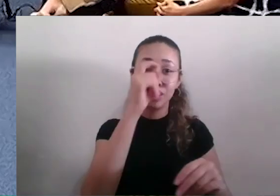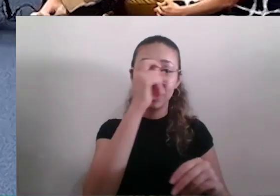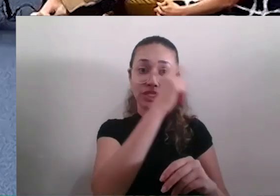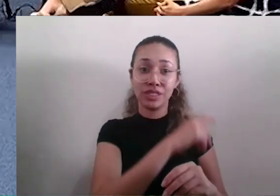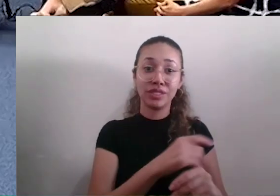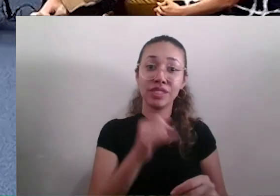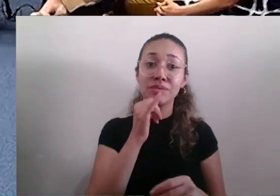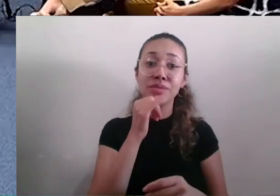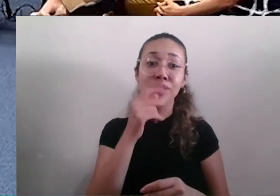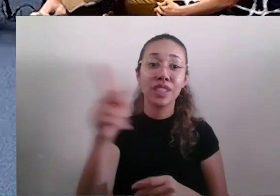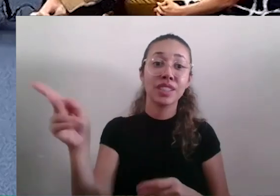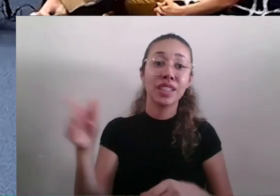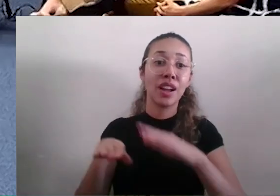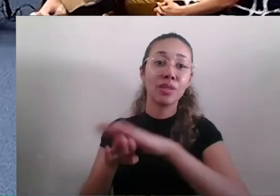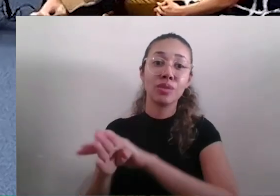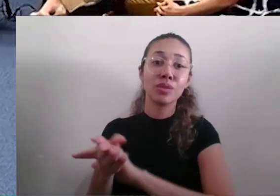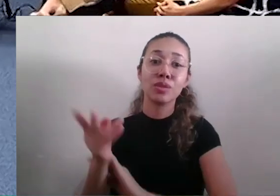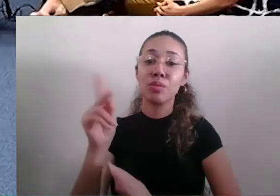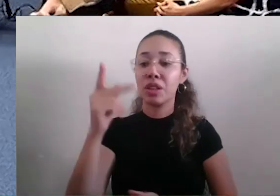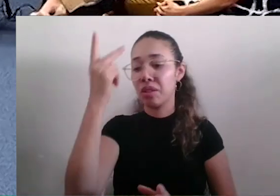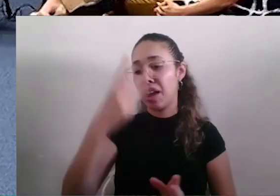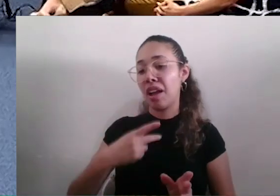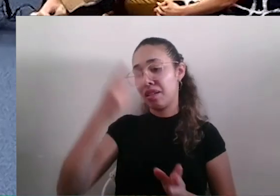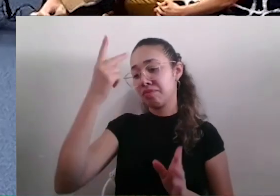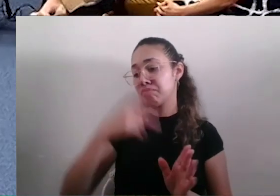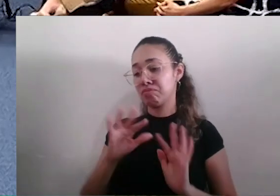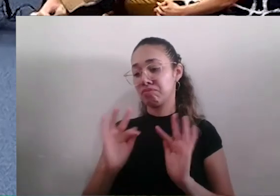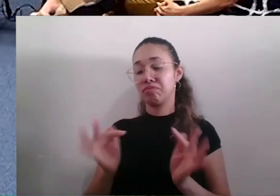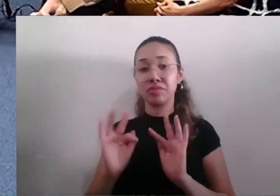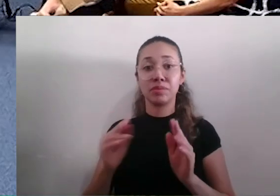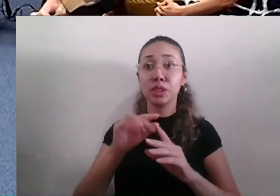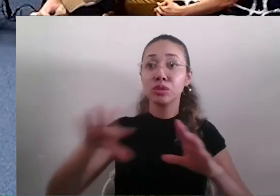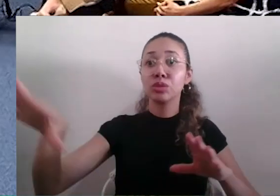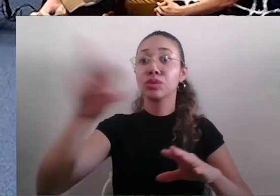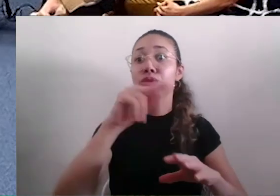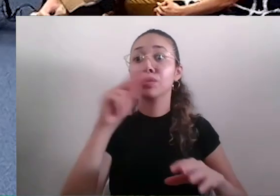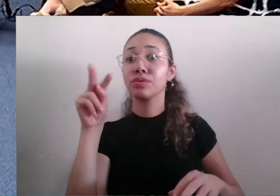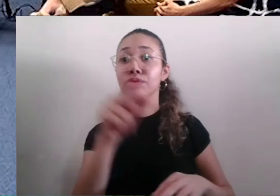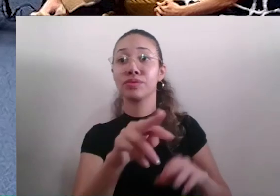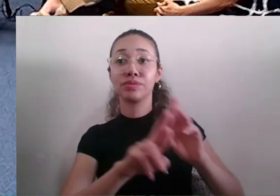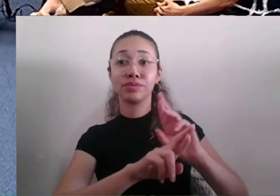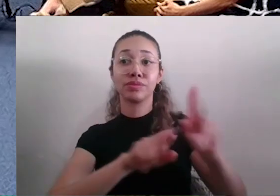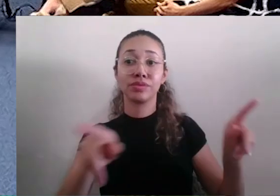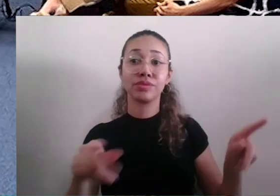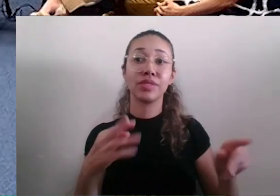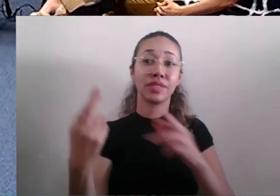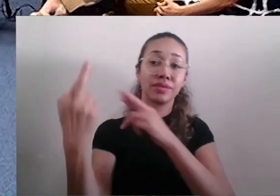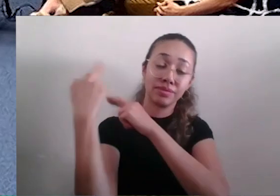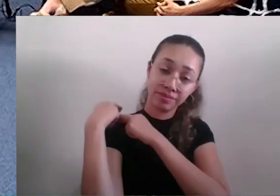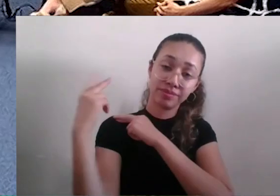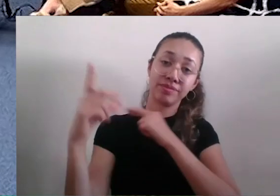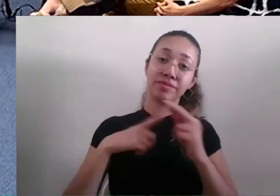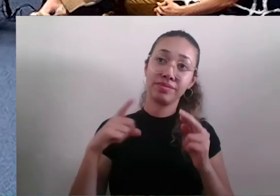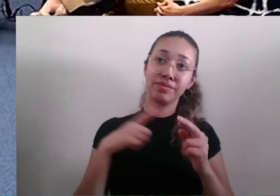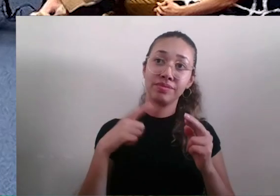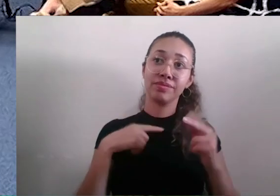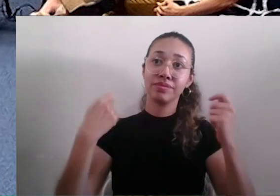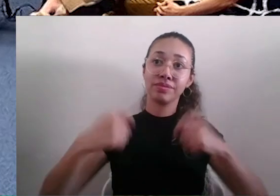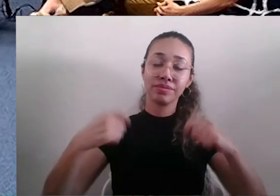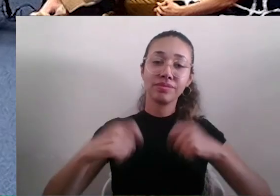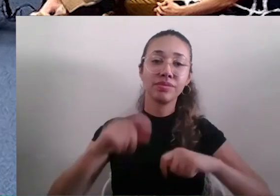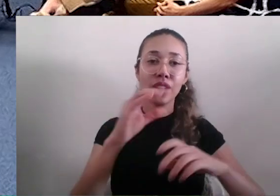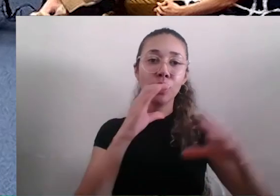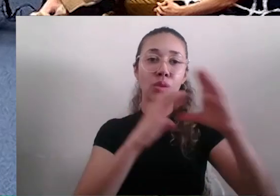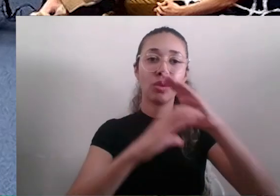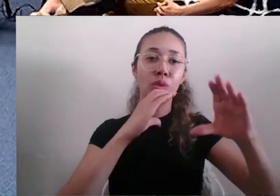vocês mesmos e não com o público então isso eu acho que é um pouco responsabilidade de vocês também de conseguir se comunicar com o